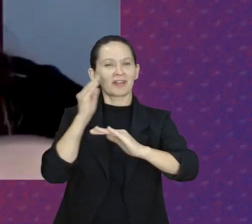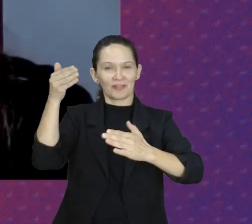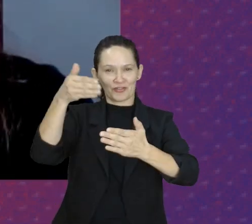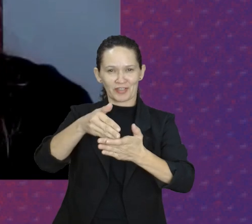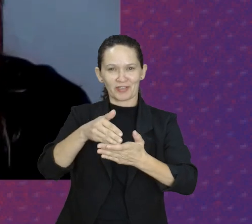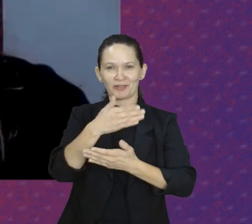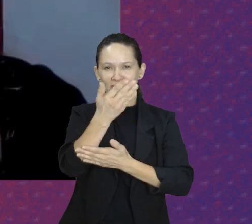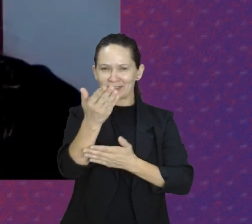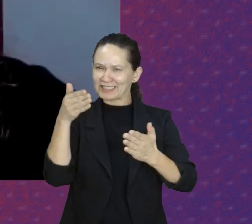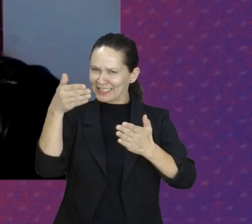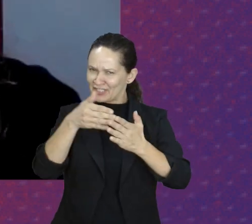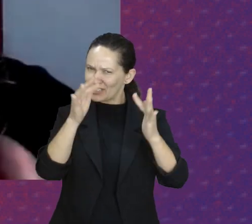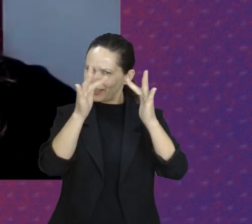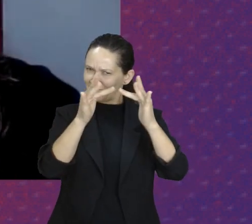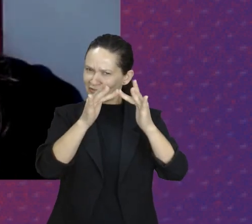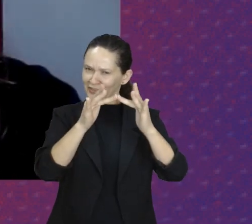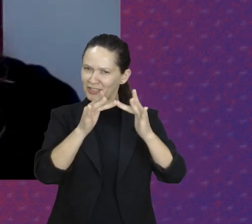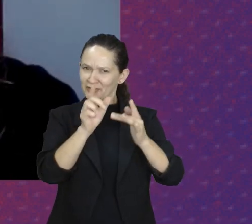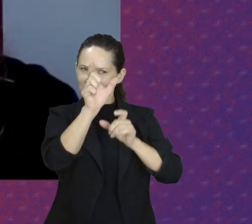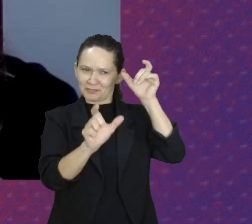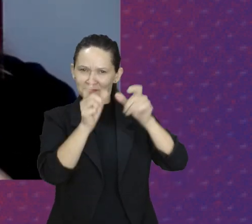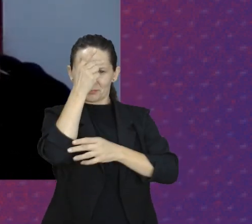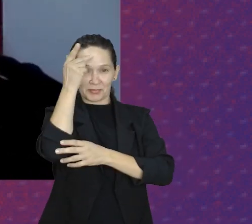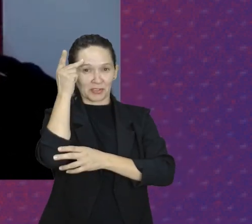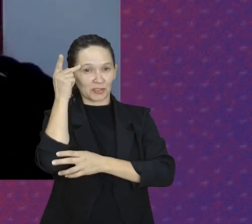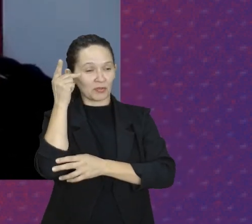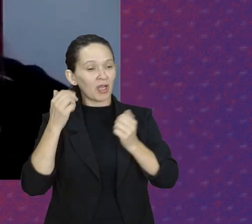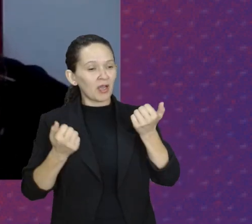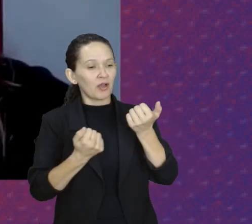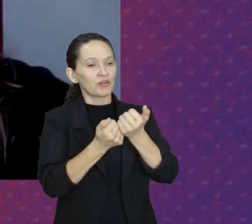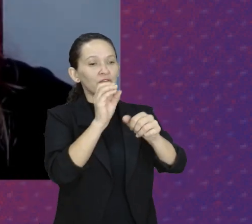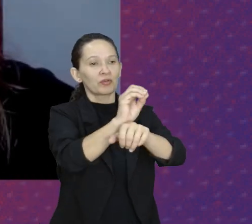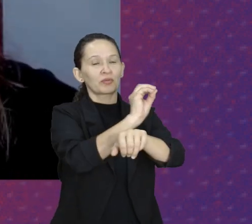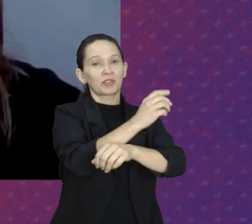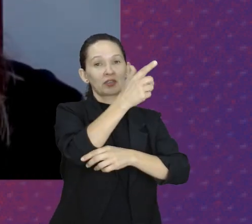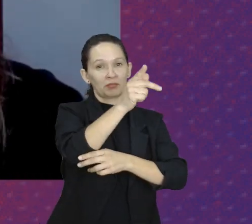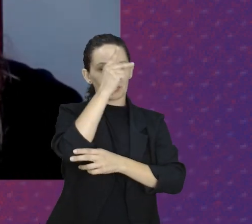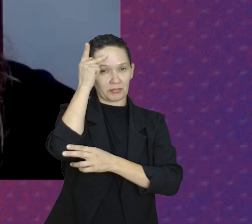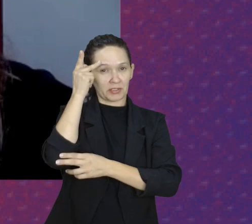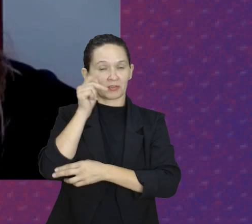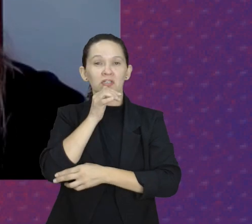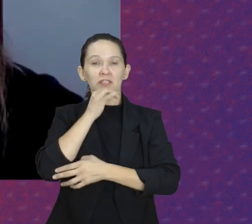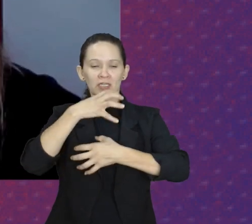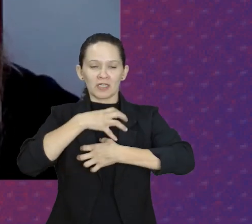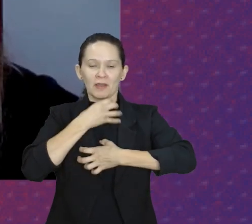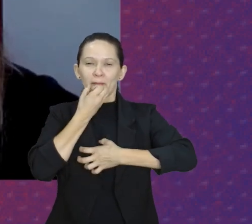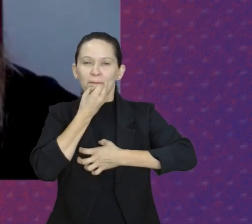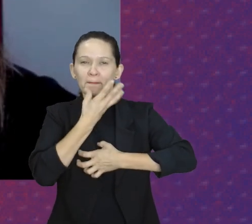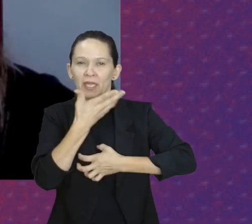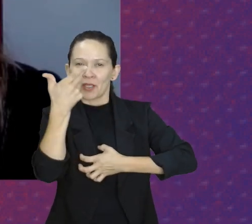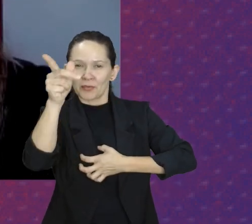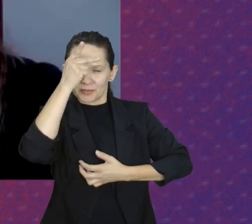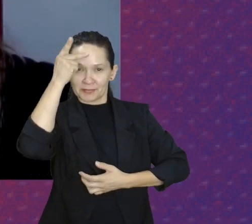você faz diretamente, uma pessoa faz diretamente, provendo cuidado para o bem-estar de outra